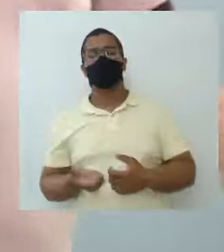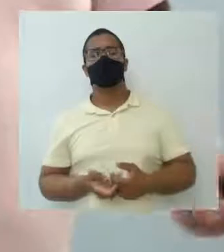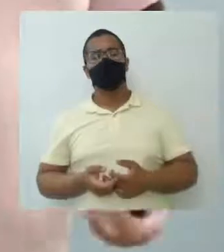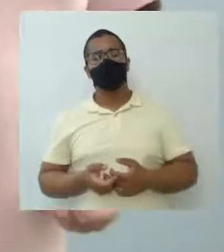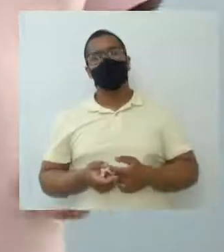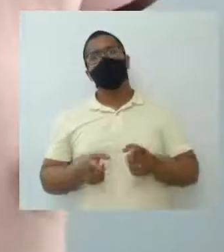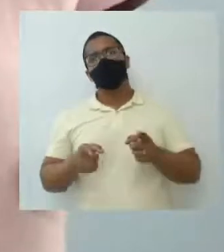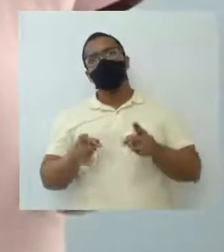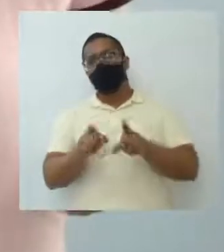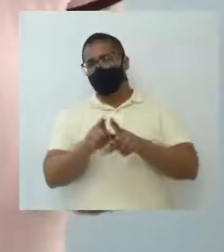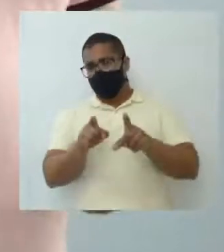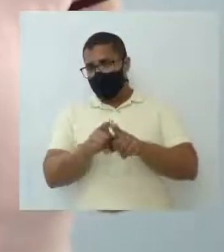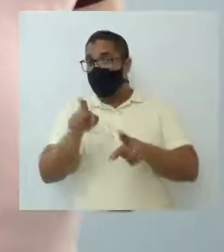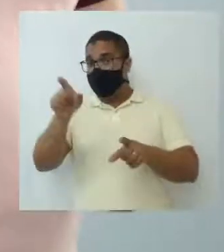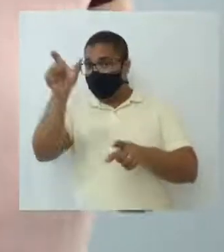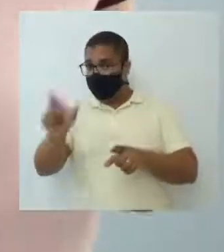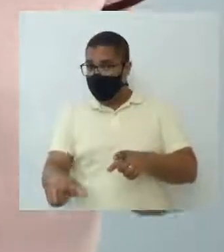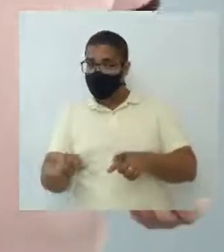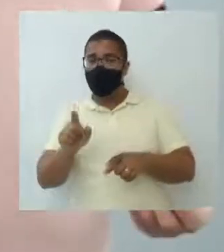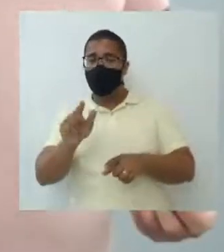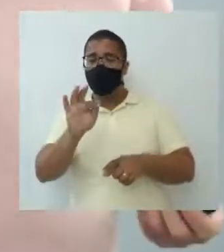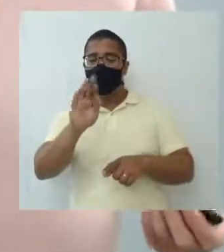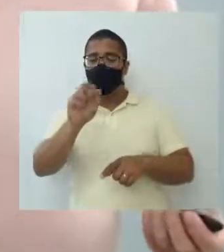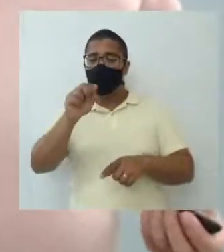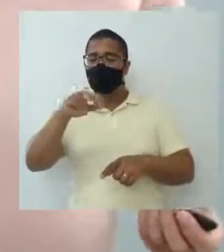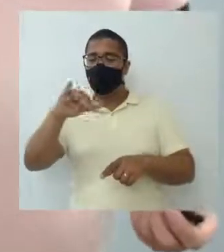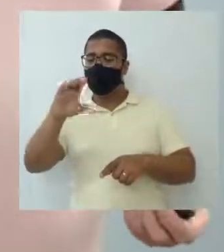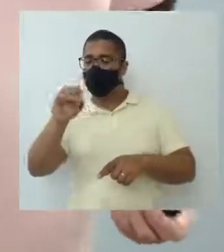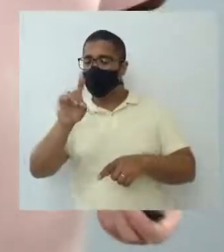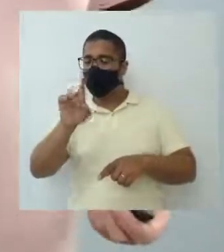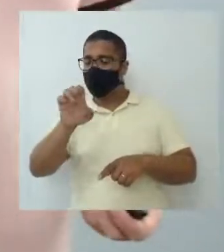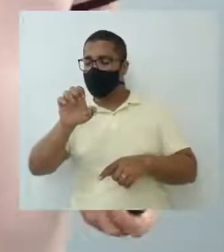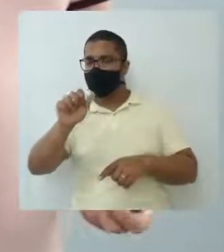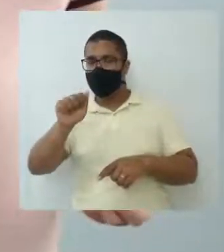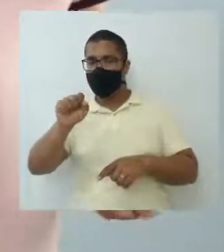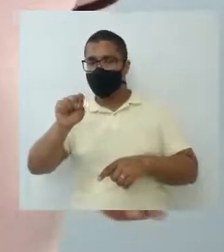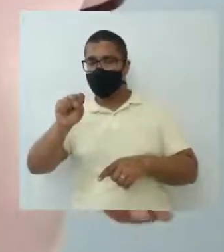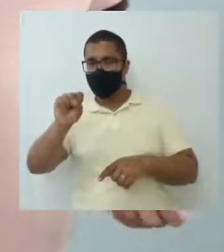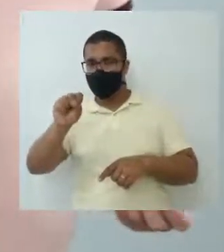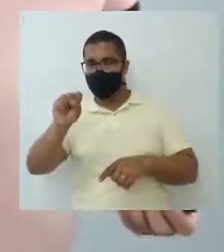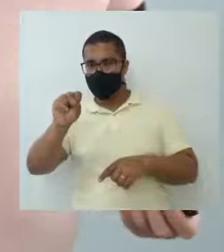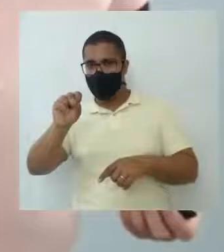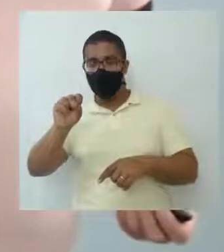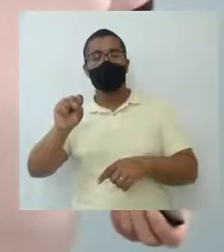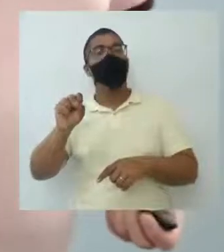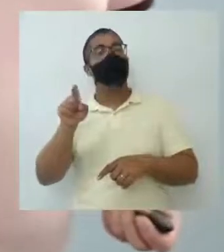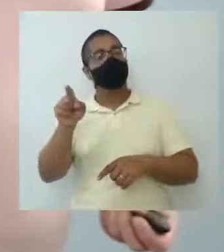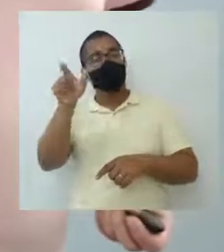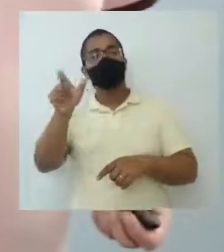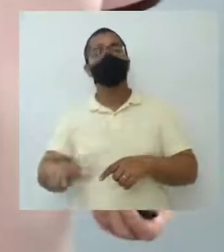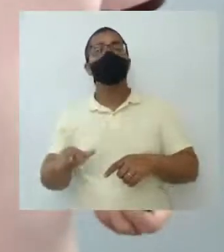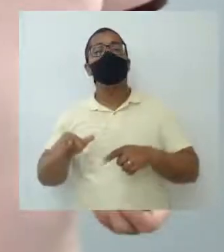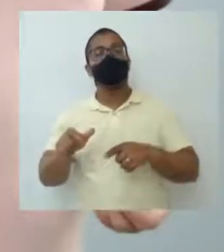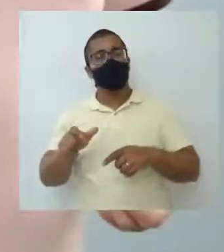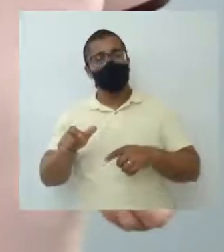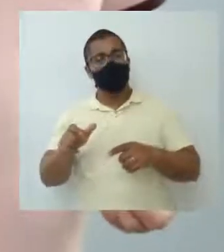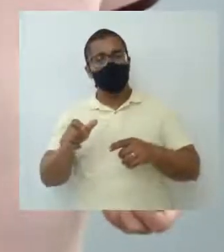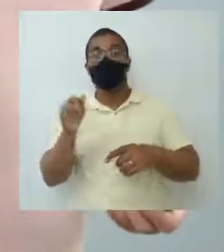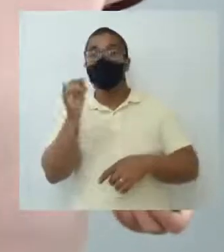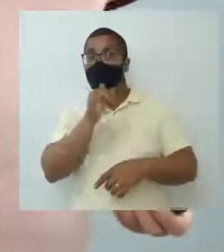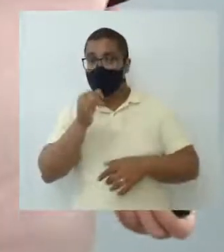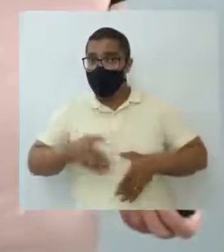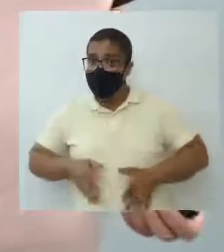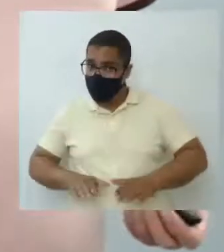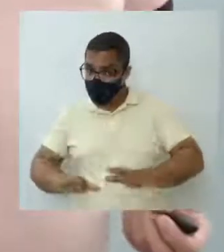Lembrar que Francisco de Assis é o seu nome religioso, ele é italiano, fundou